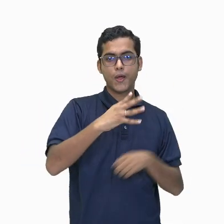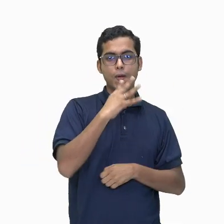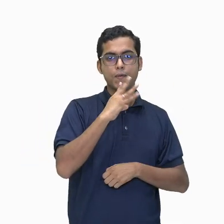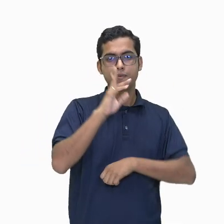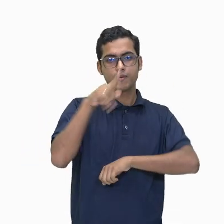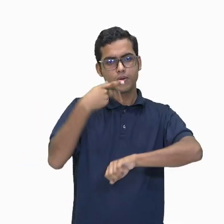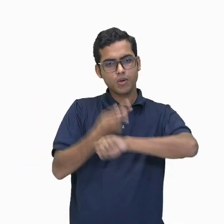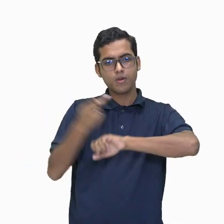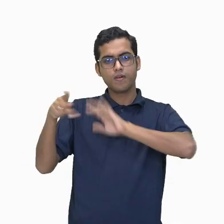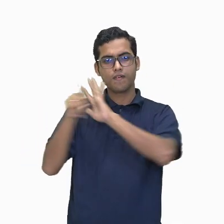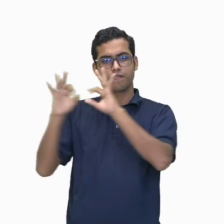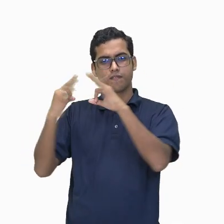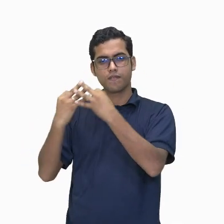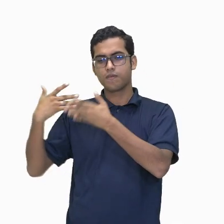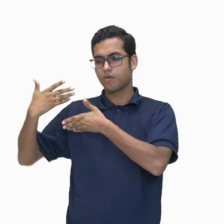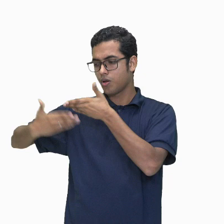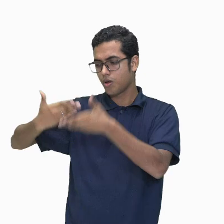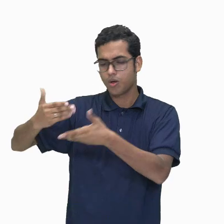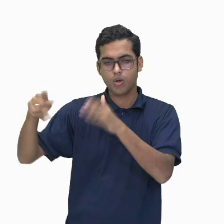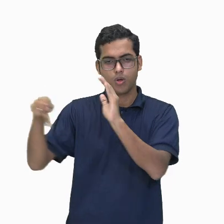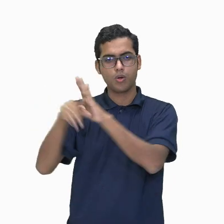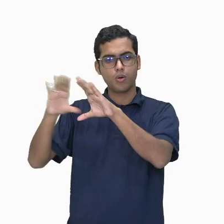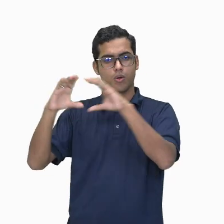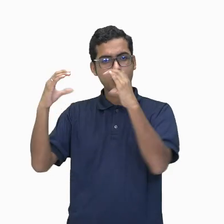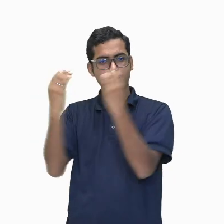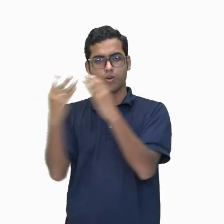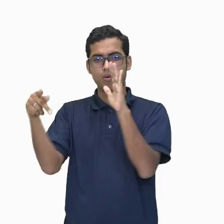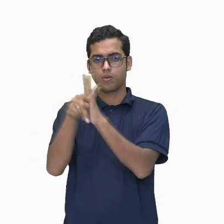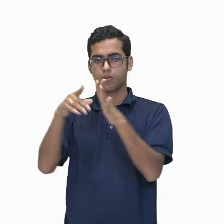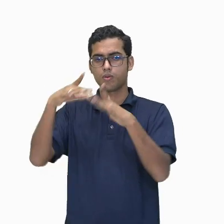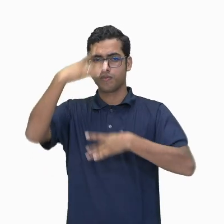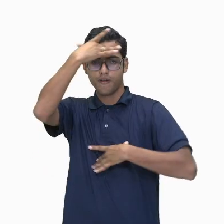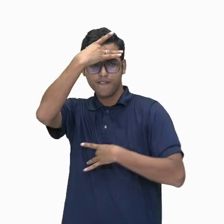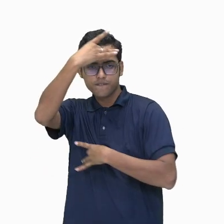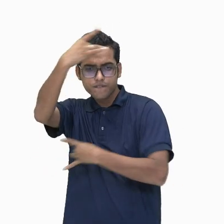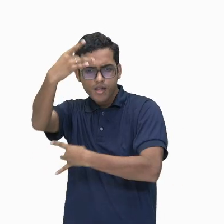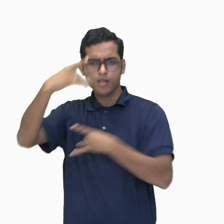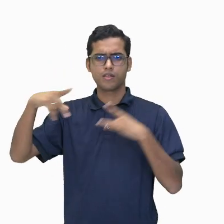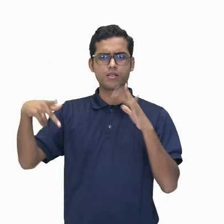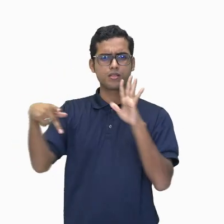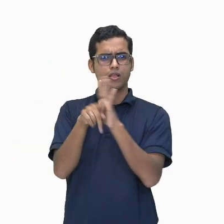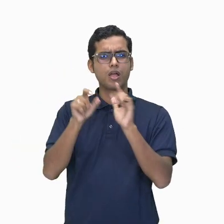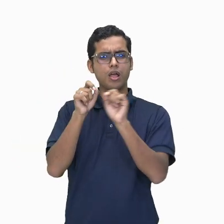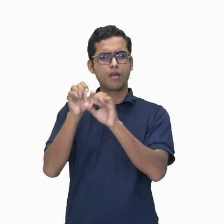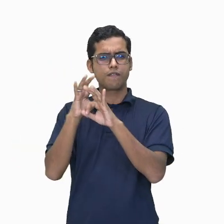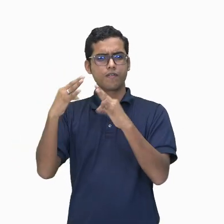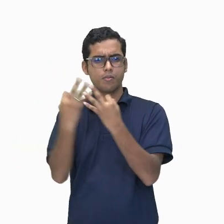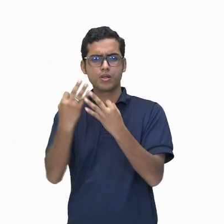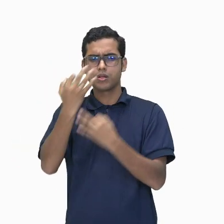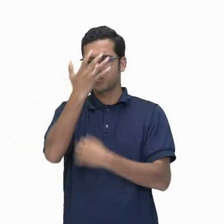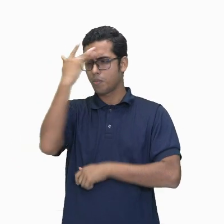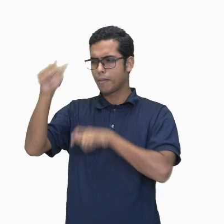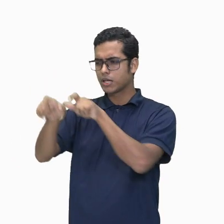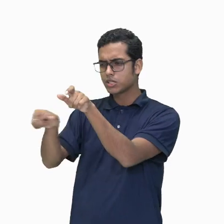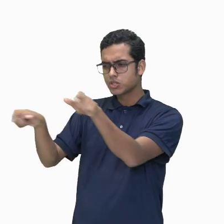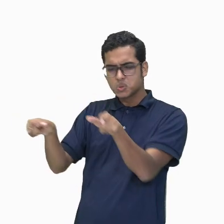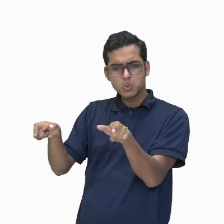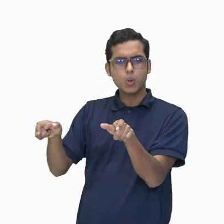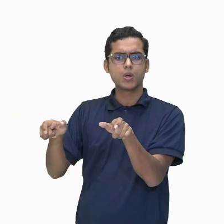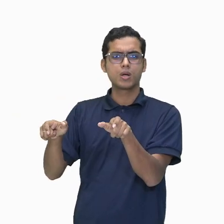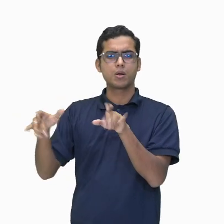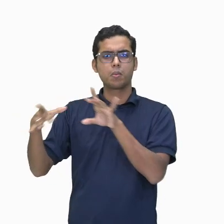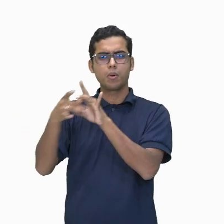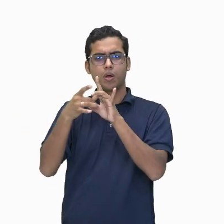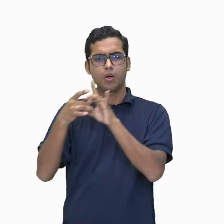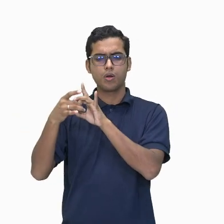caminhada religiosa nas comunidades de fé. Forma-se uma família com outros irmãos e irmãs, cujo vínculo se dá pela